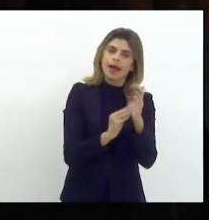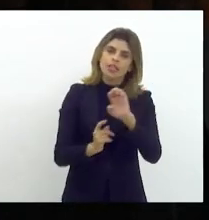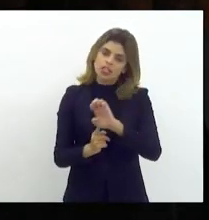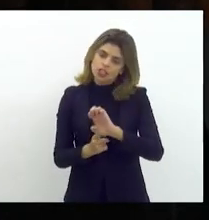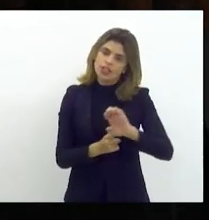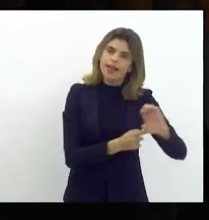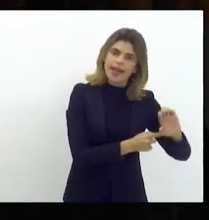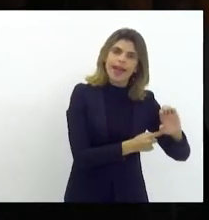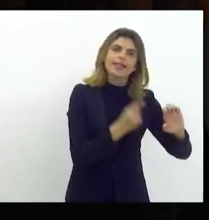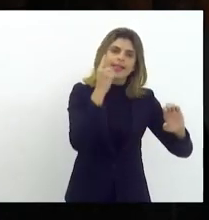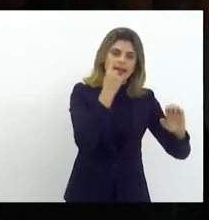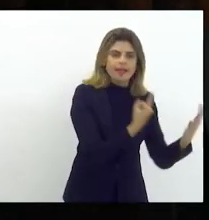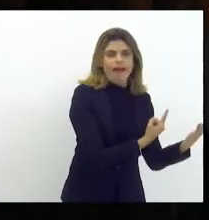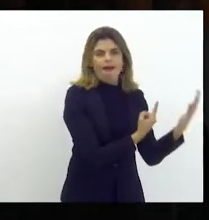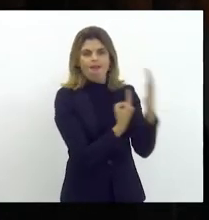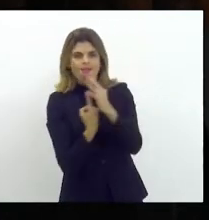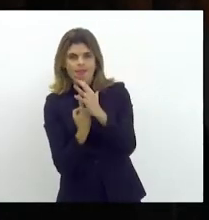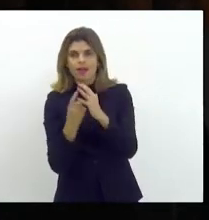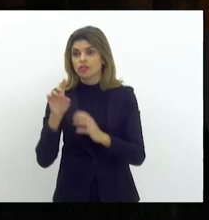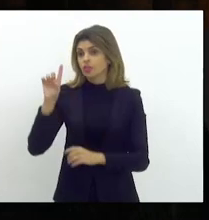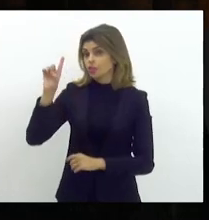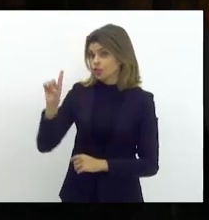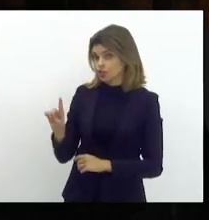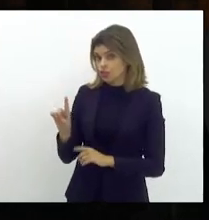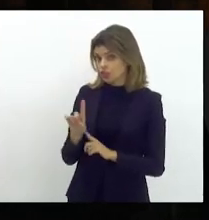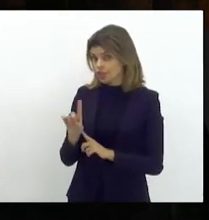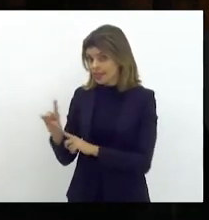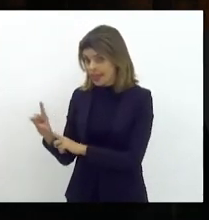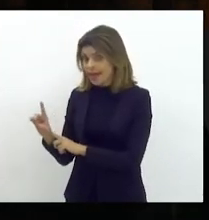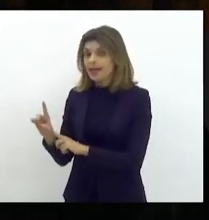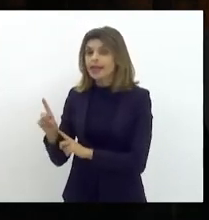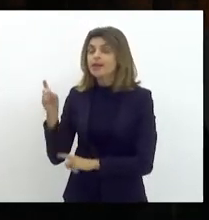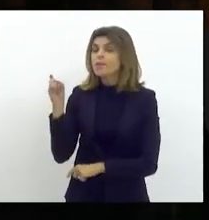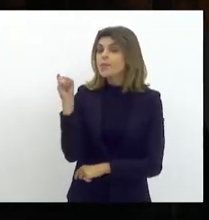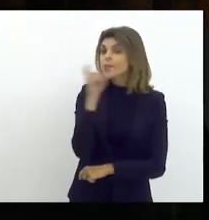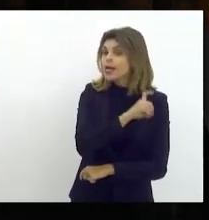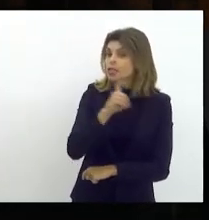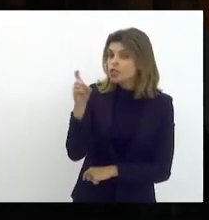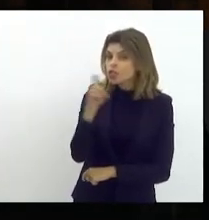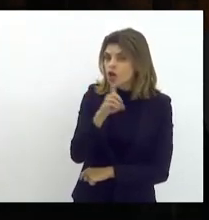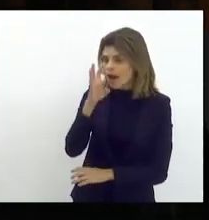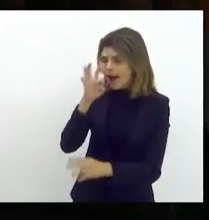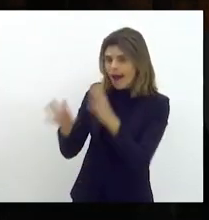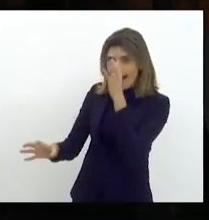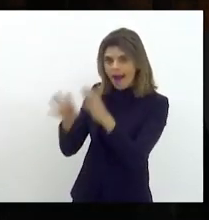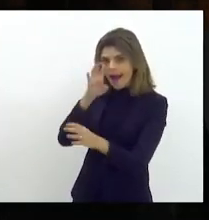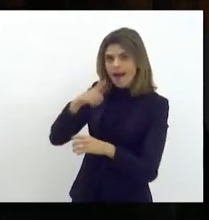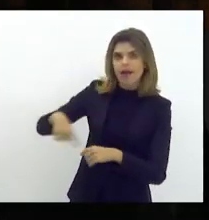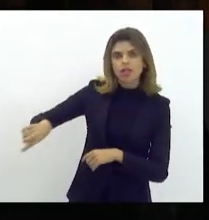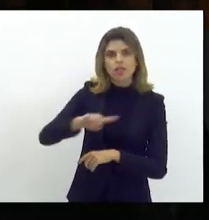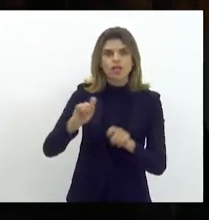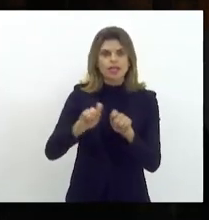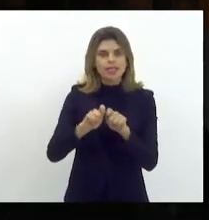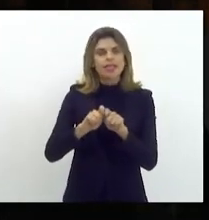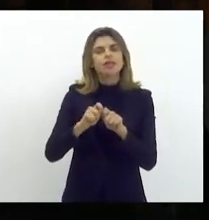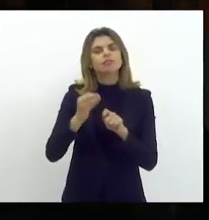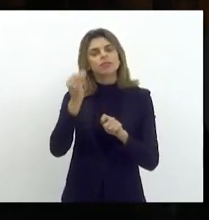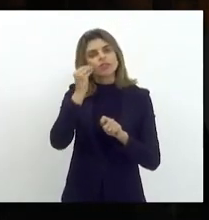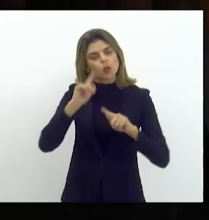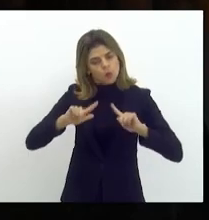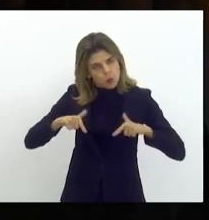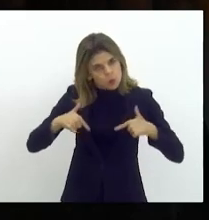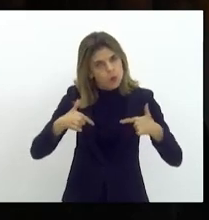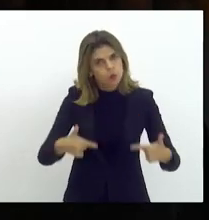esquerda que tentam simplesmente impor uma narrativa mentirosa a tudo que o Parlamento Fluminense está construindo